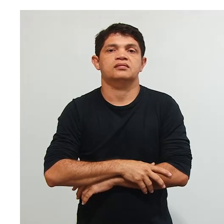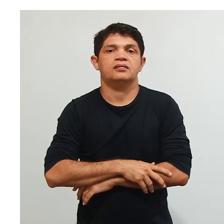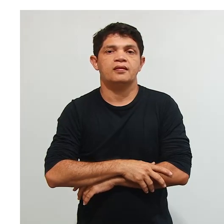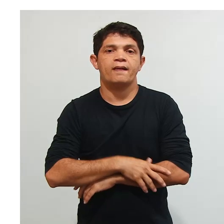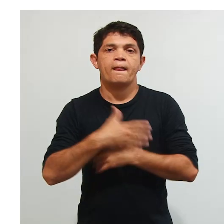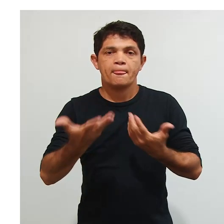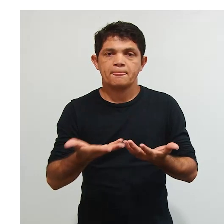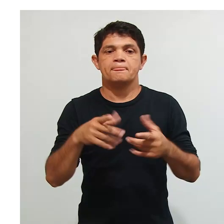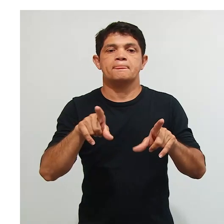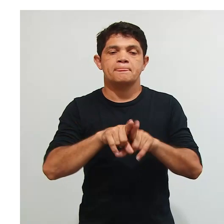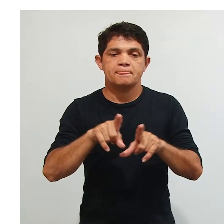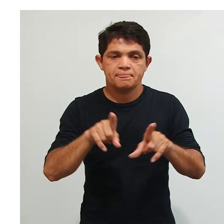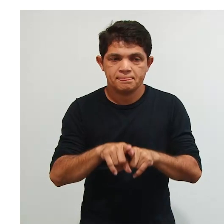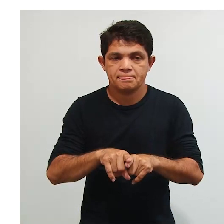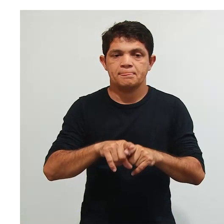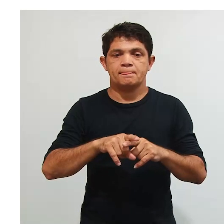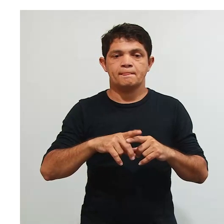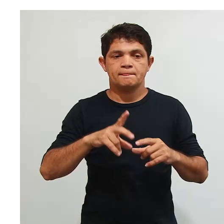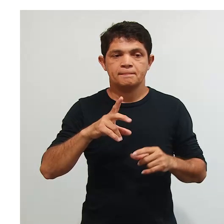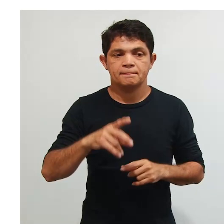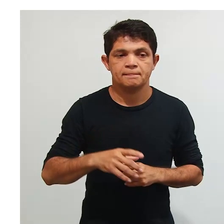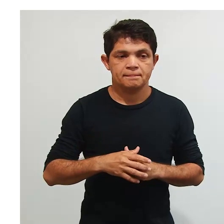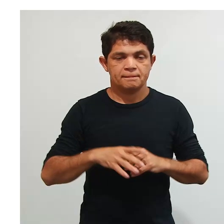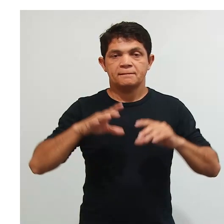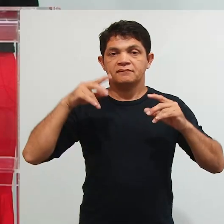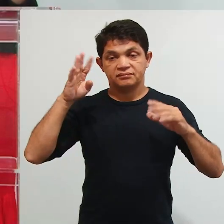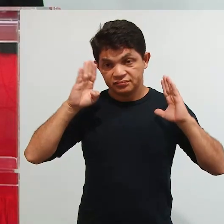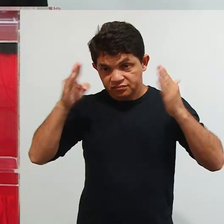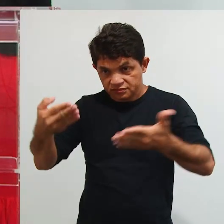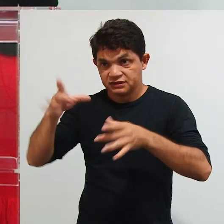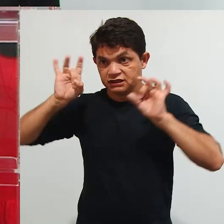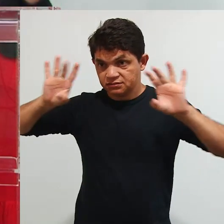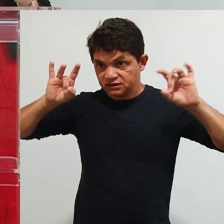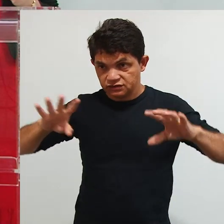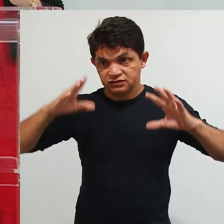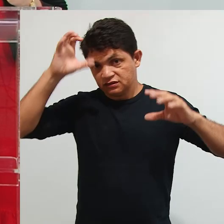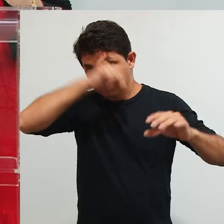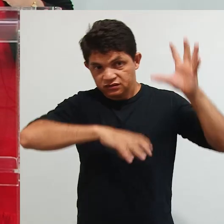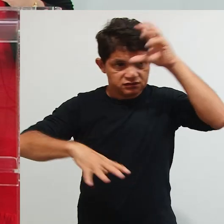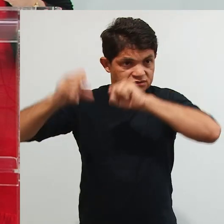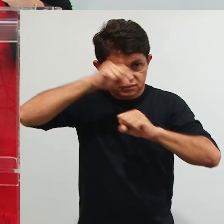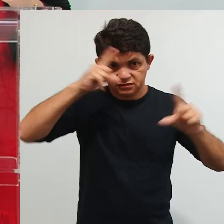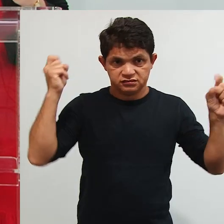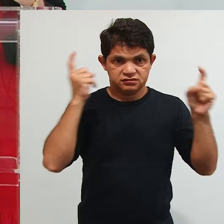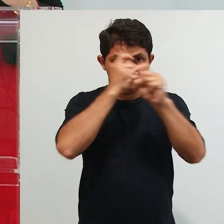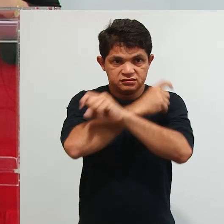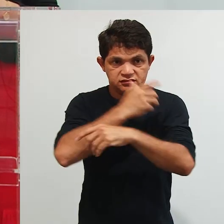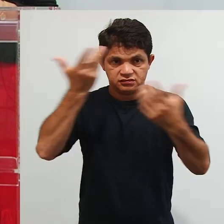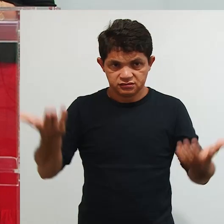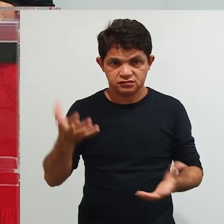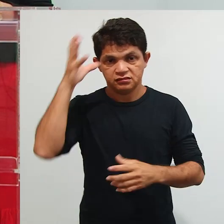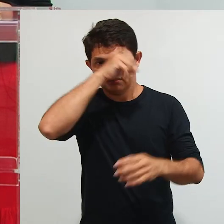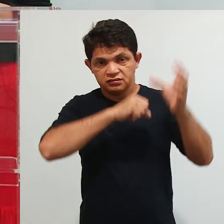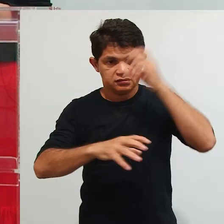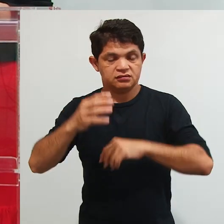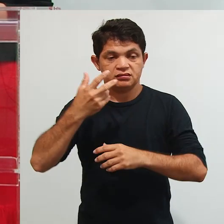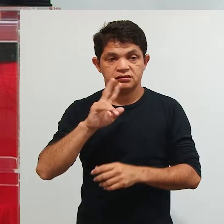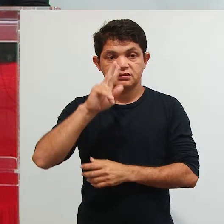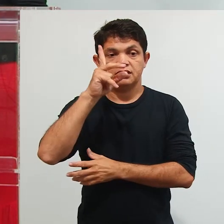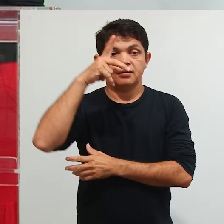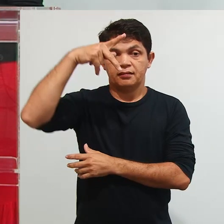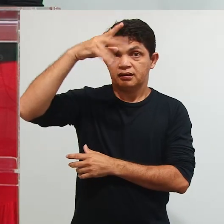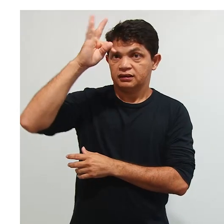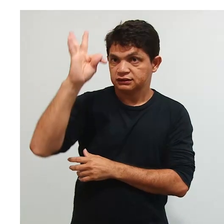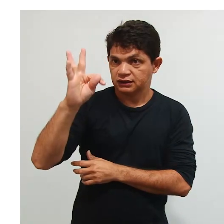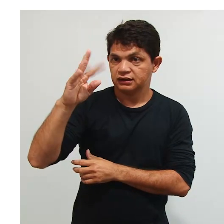características. E fora, então, do âmbito de transtorno específico de aprendizagem, eu trago aqui para vocês também